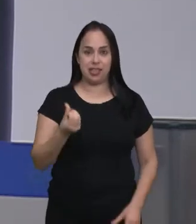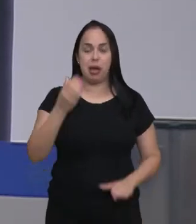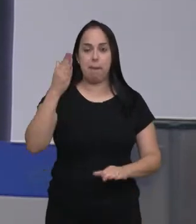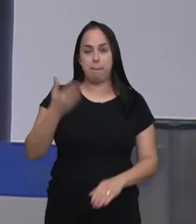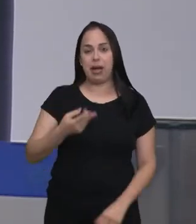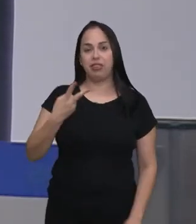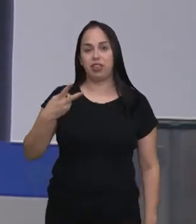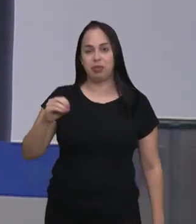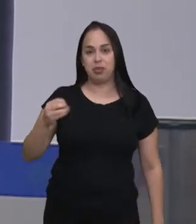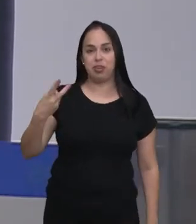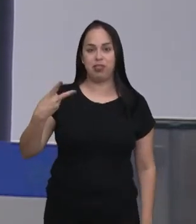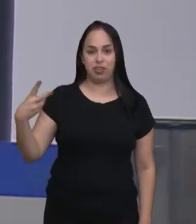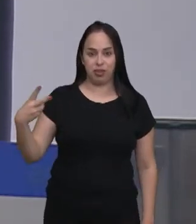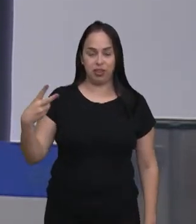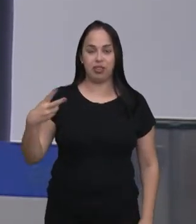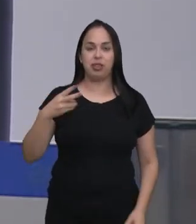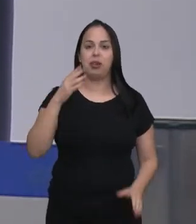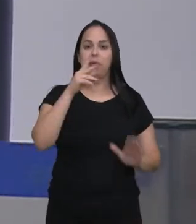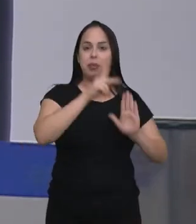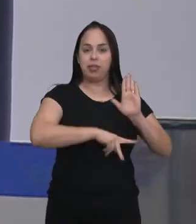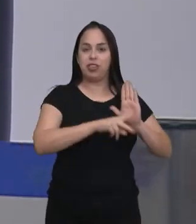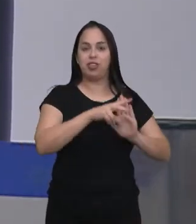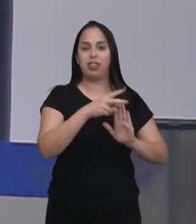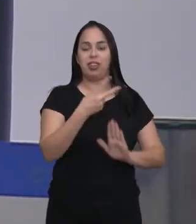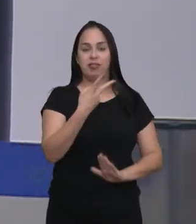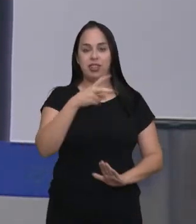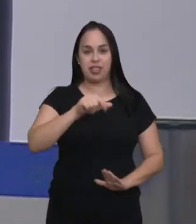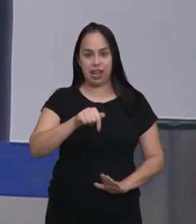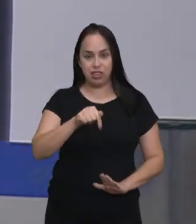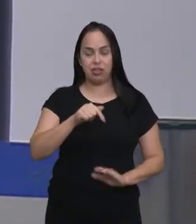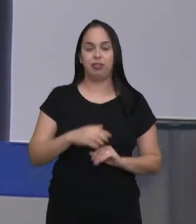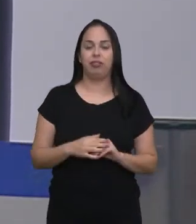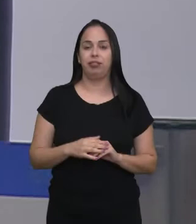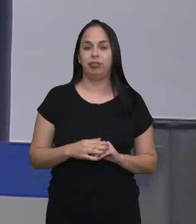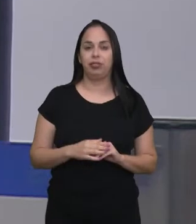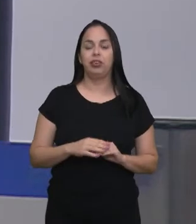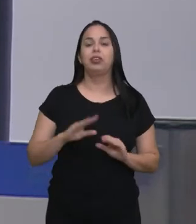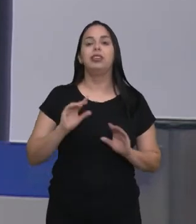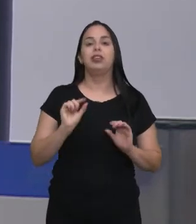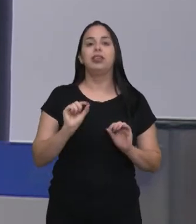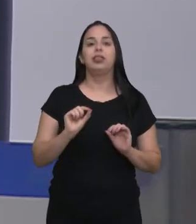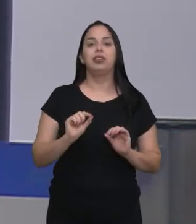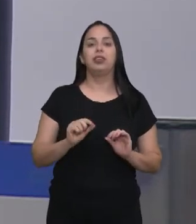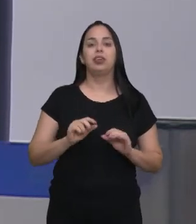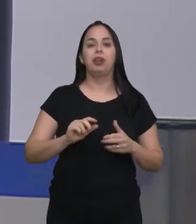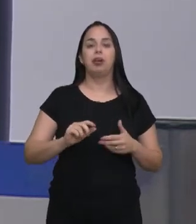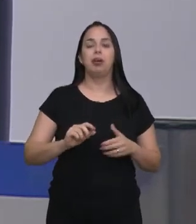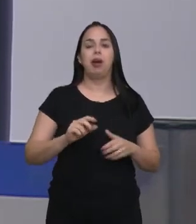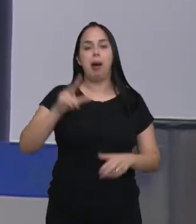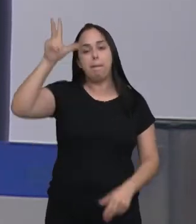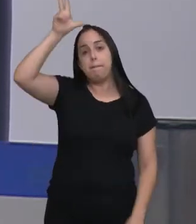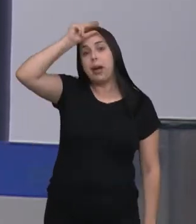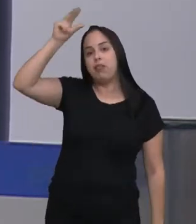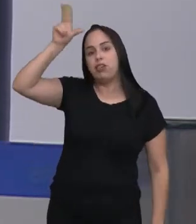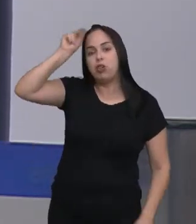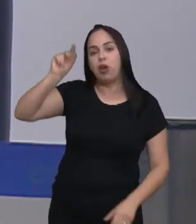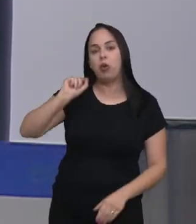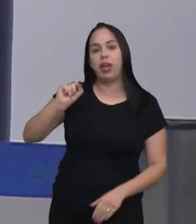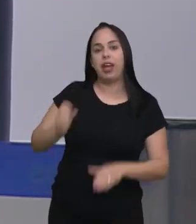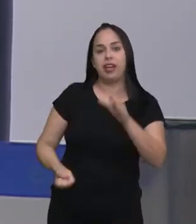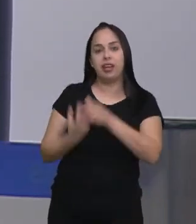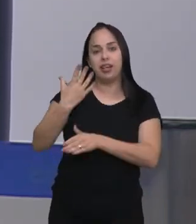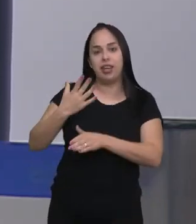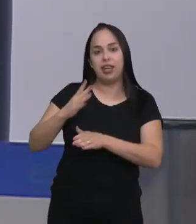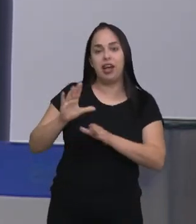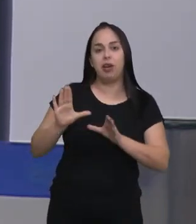1356/2022, projeto de lei número 27/2022, autoria do Poder Executivo. Cria e institui o